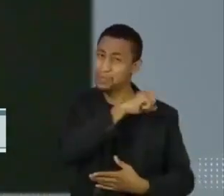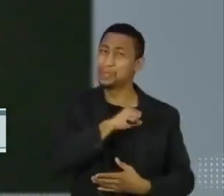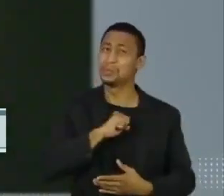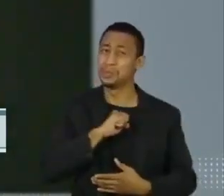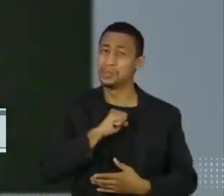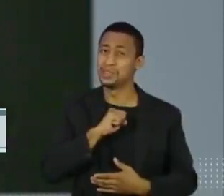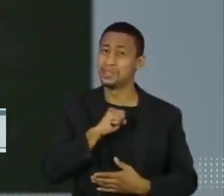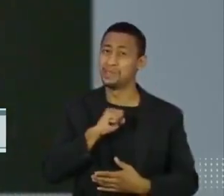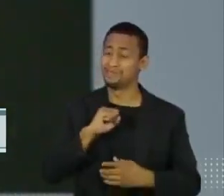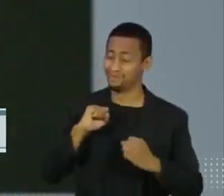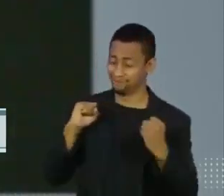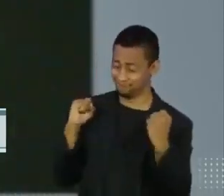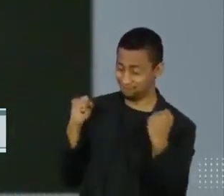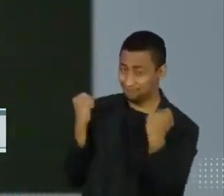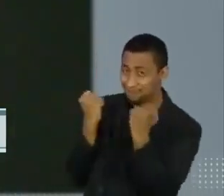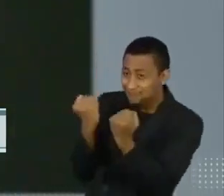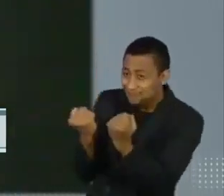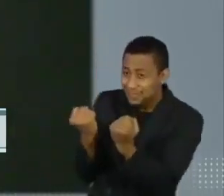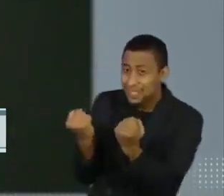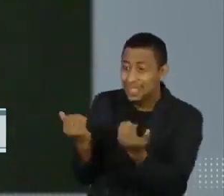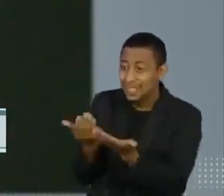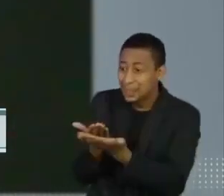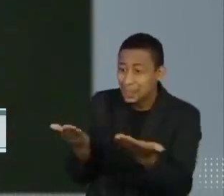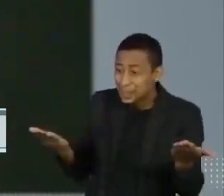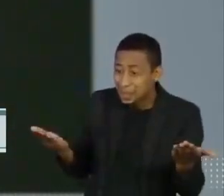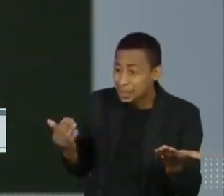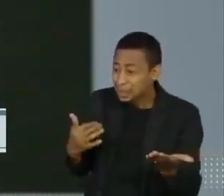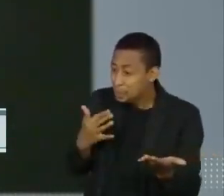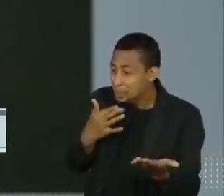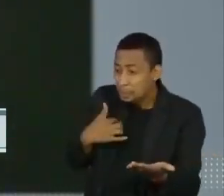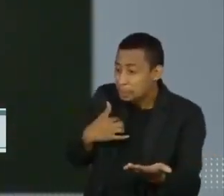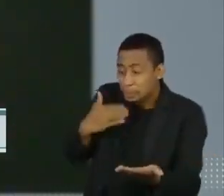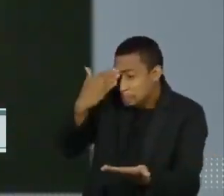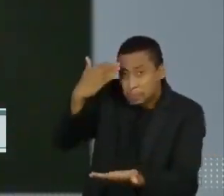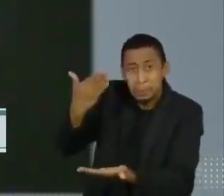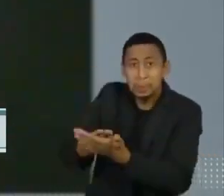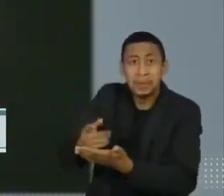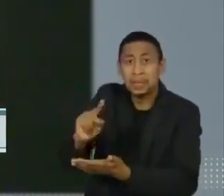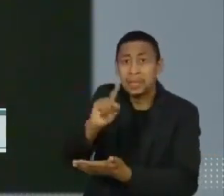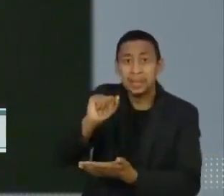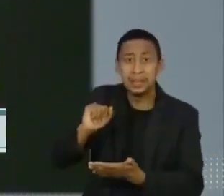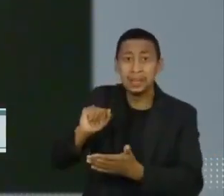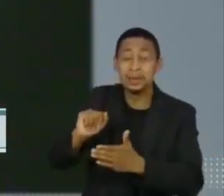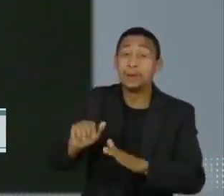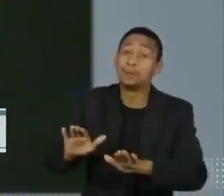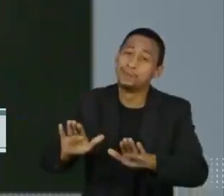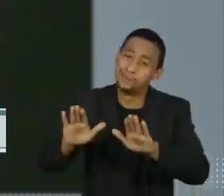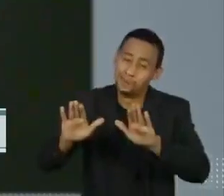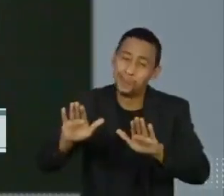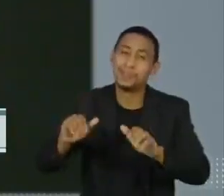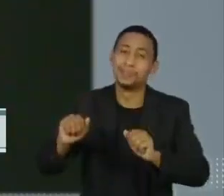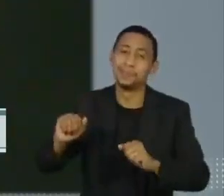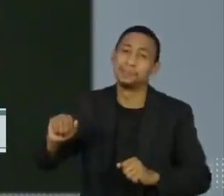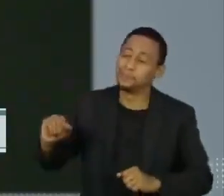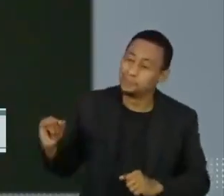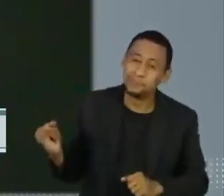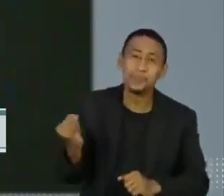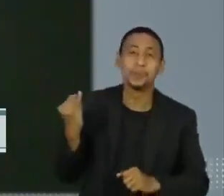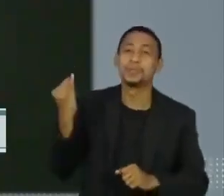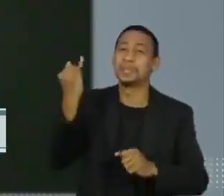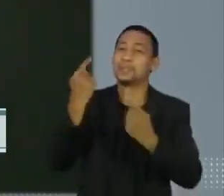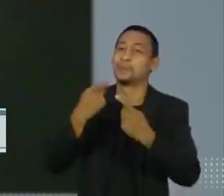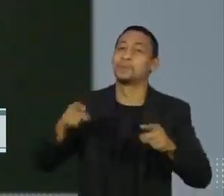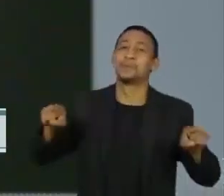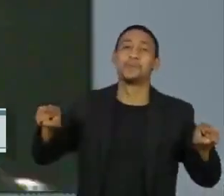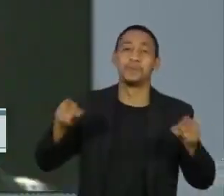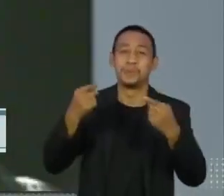defender-se de algo que no creo que me corresponda ser el músico más importante. Yo creo que hay músicos más importantes